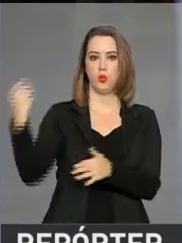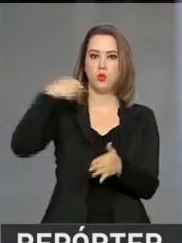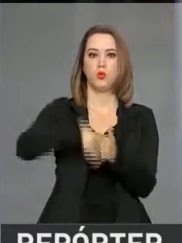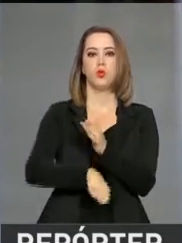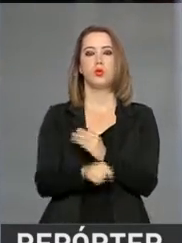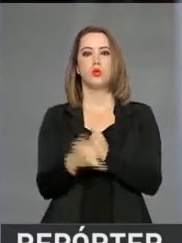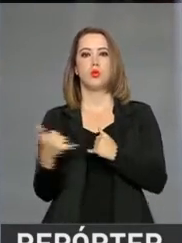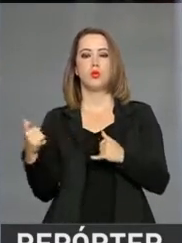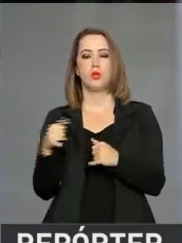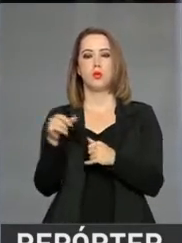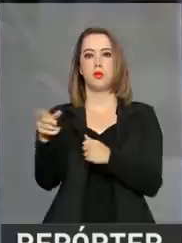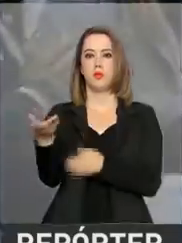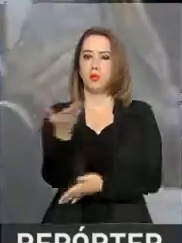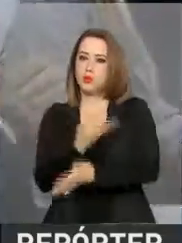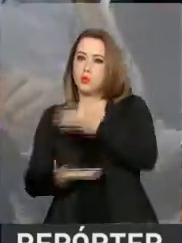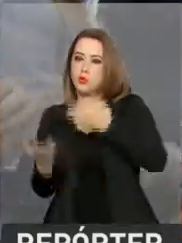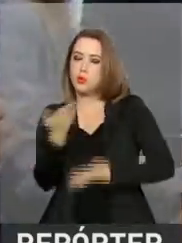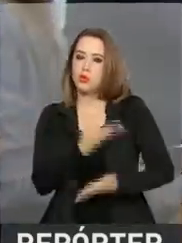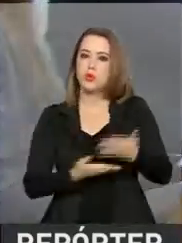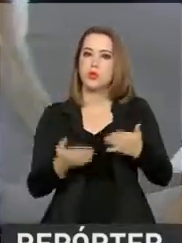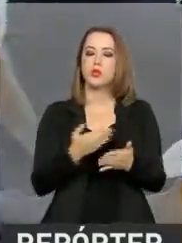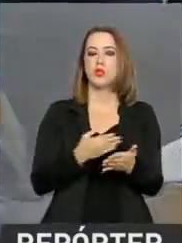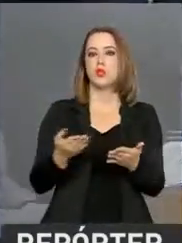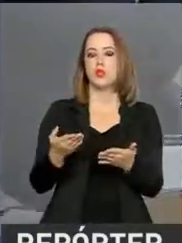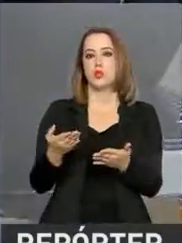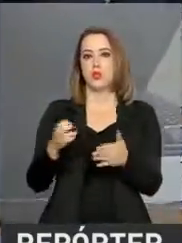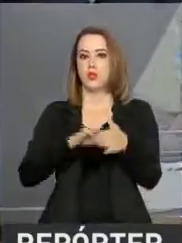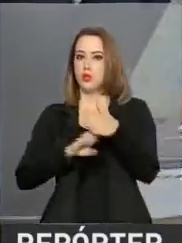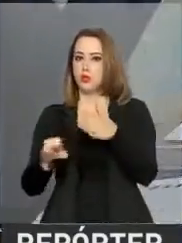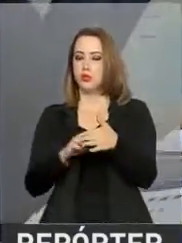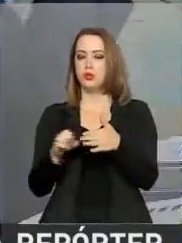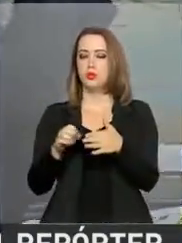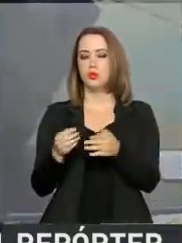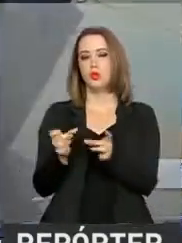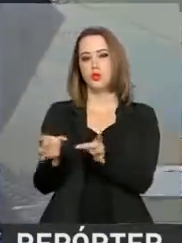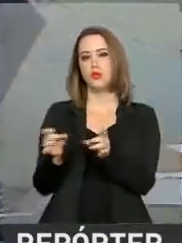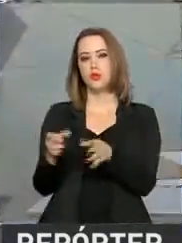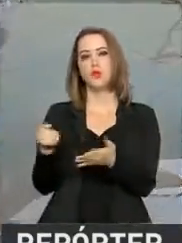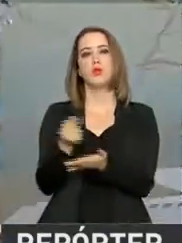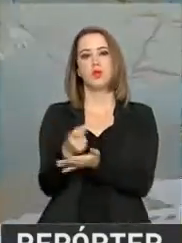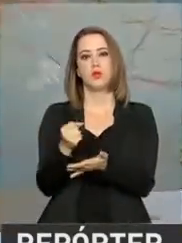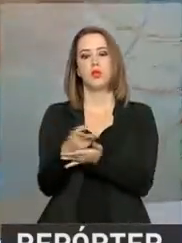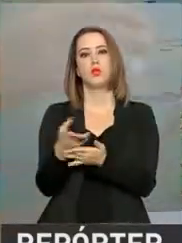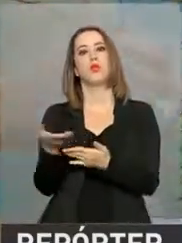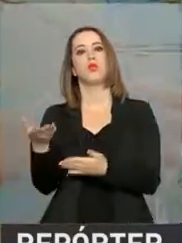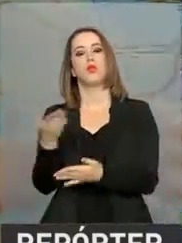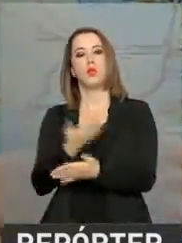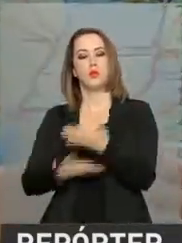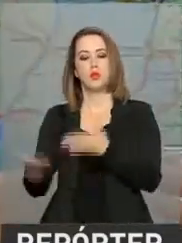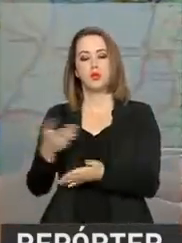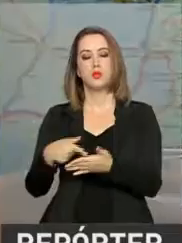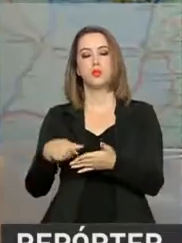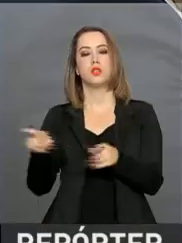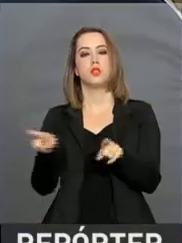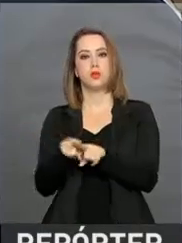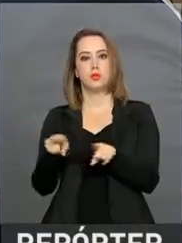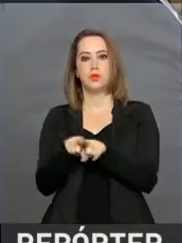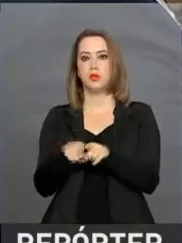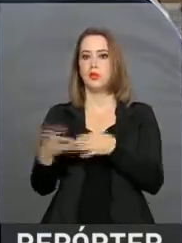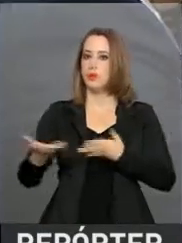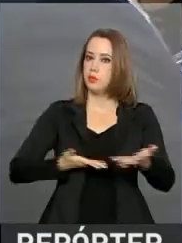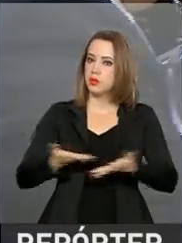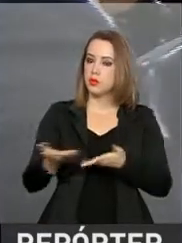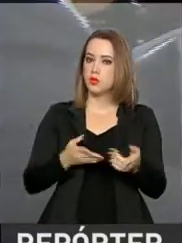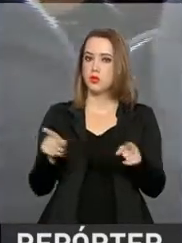de mercadorias e serviços o icms é um imposto estadual existem diferentes alíquotas nos